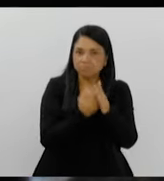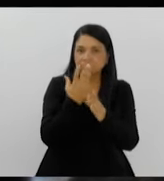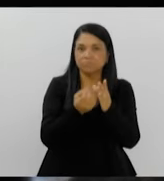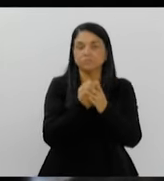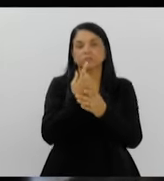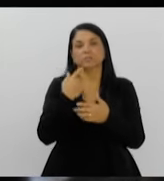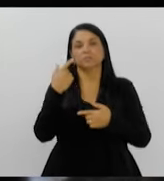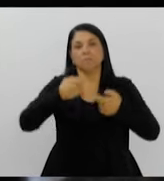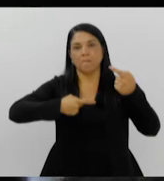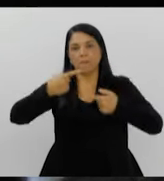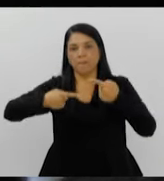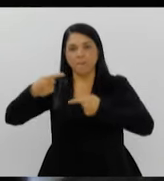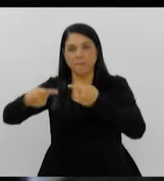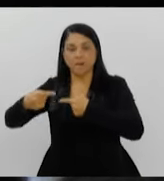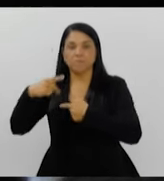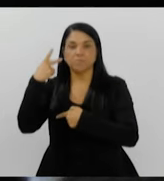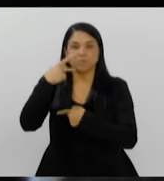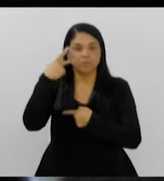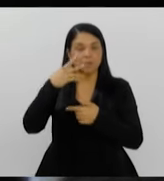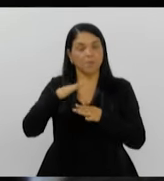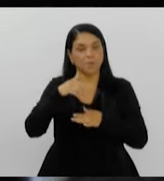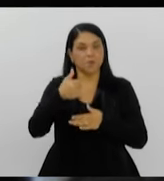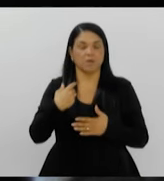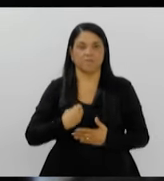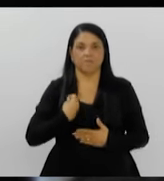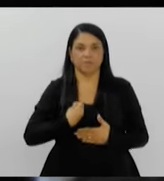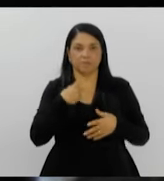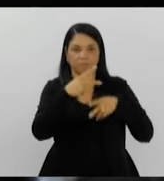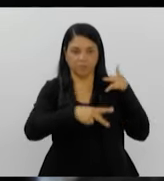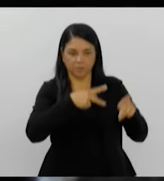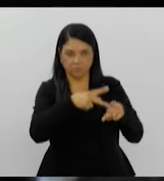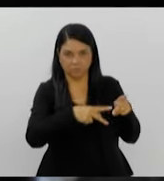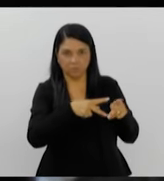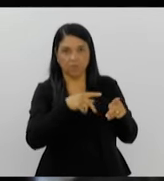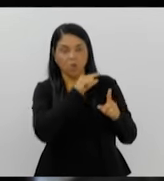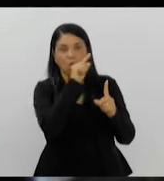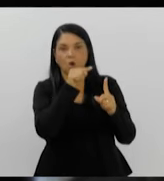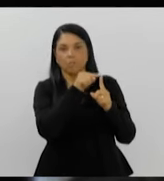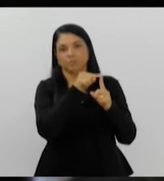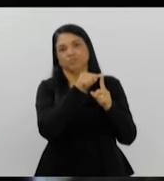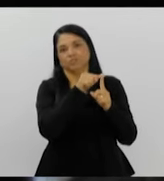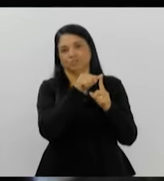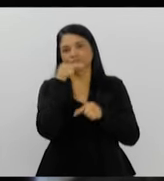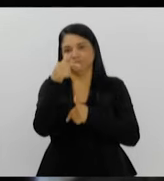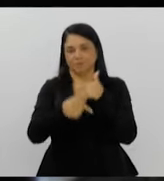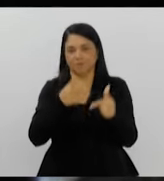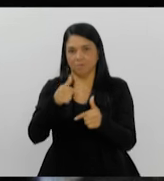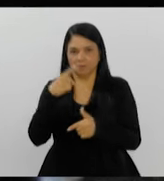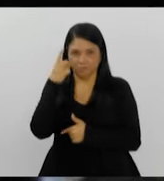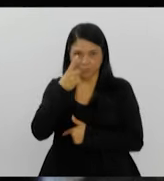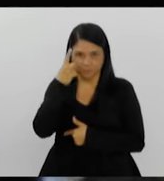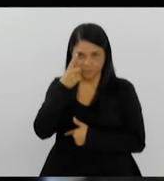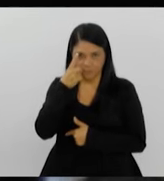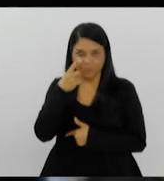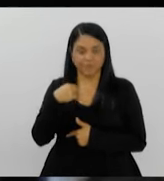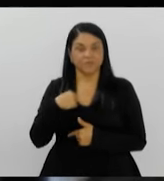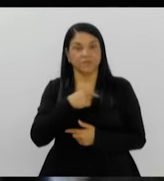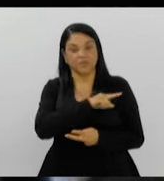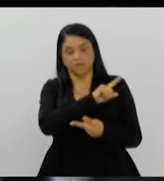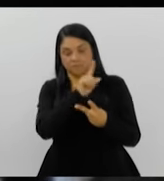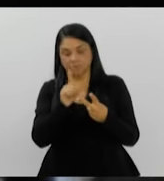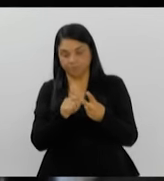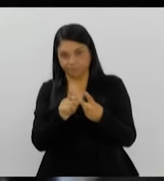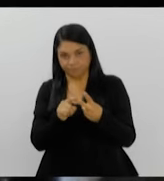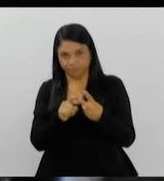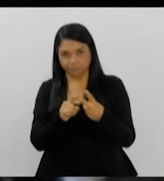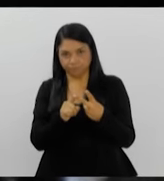política para melhorar a vida do nosso povo esse é o nosso objetivo enquanto parlamentar segundo lugar a gente